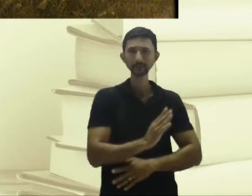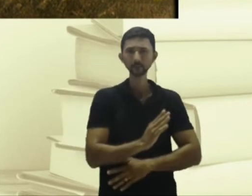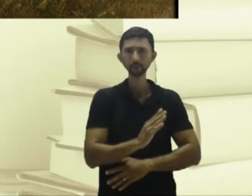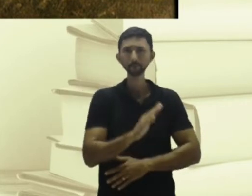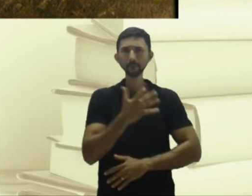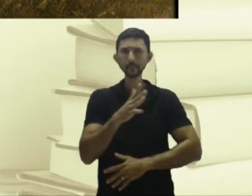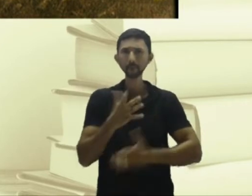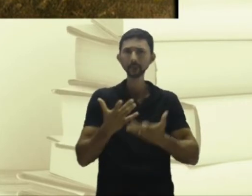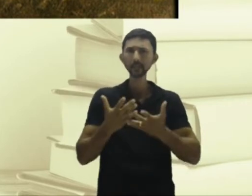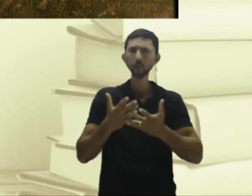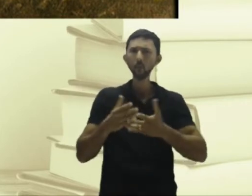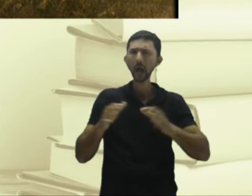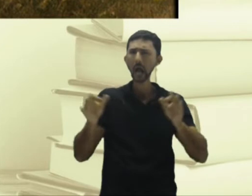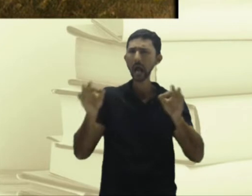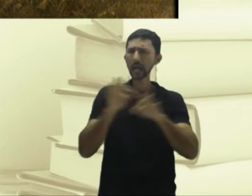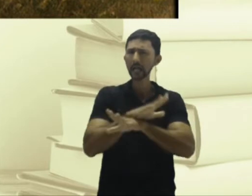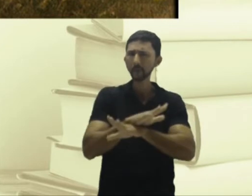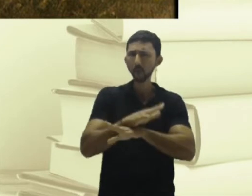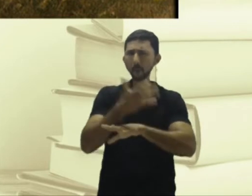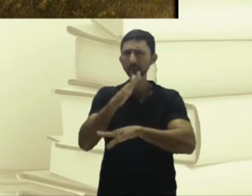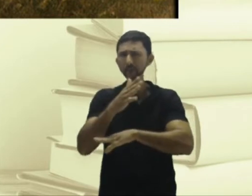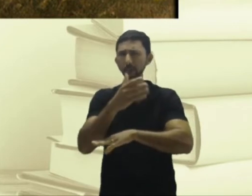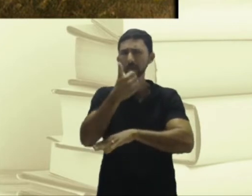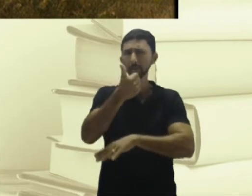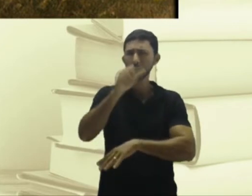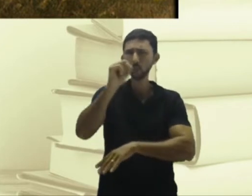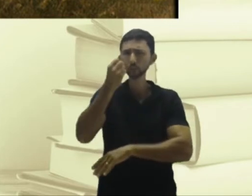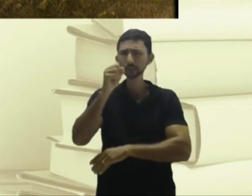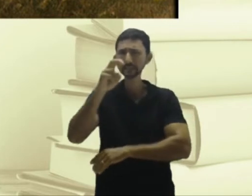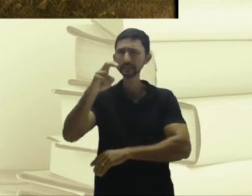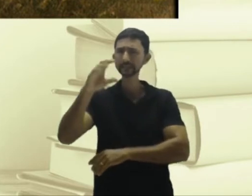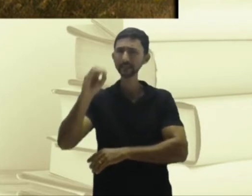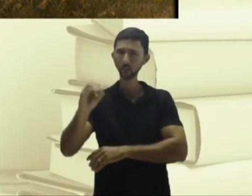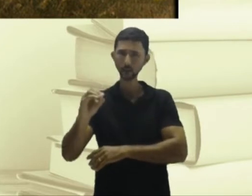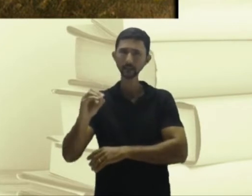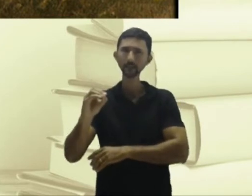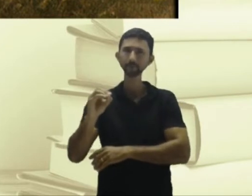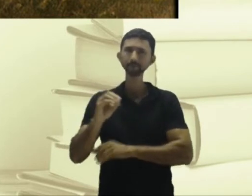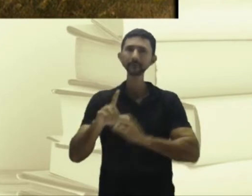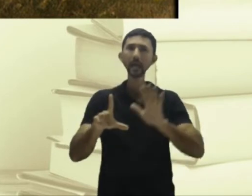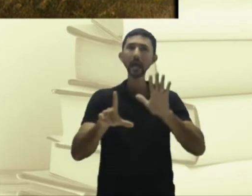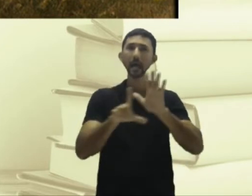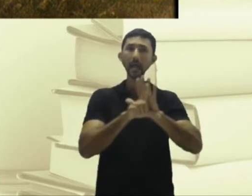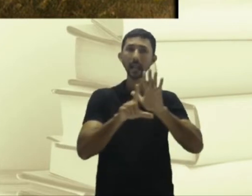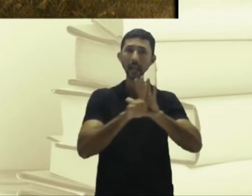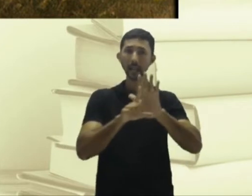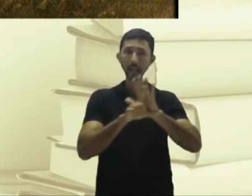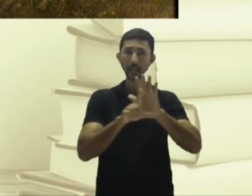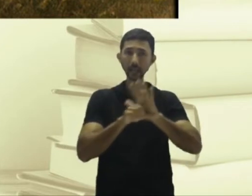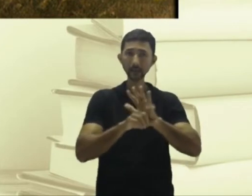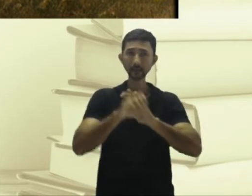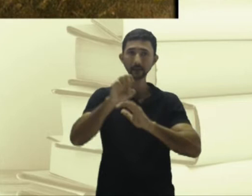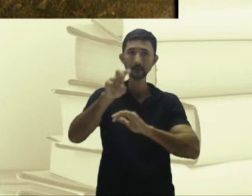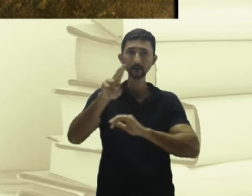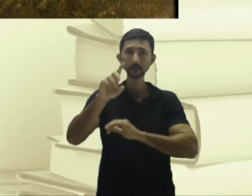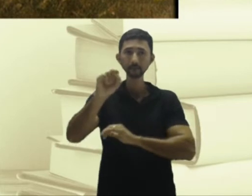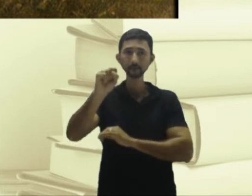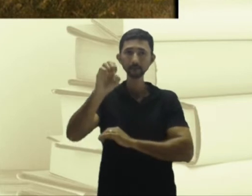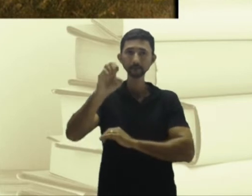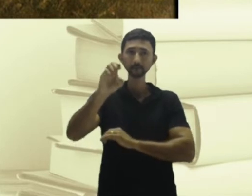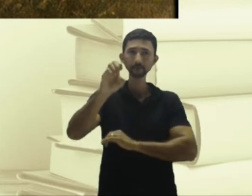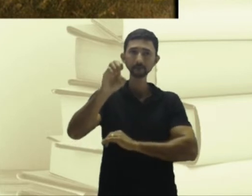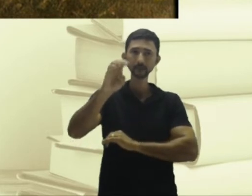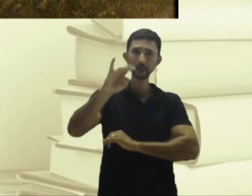só finalizou em 1850, com a Lei Eusébio de Queiroz. Tá? Mas mesmo